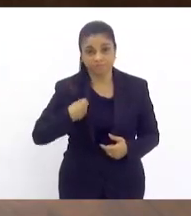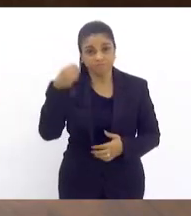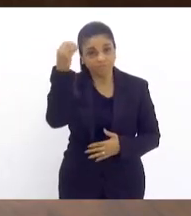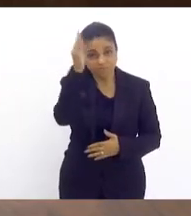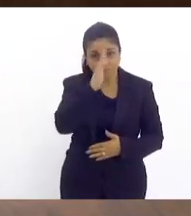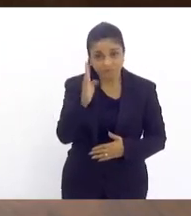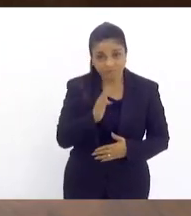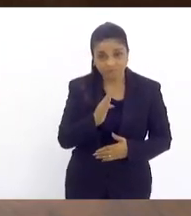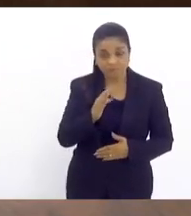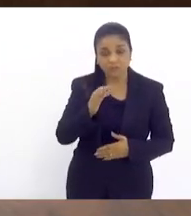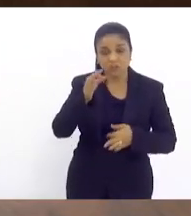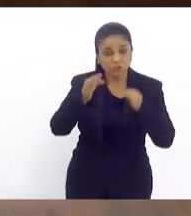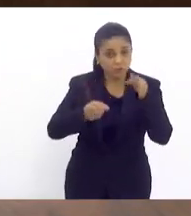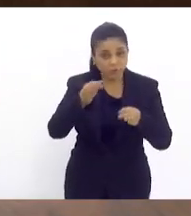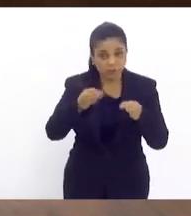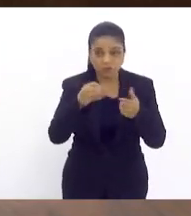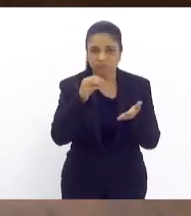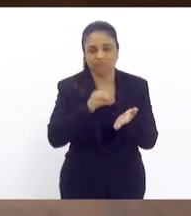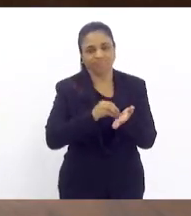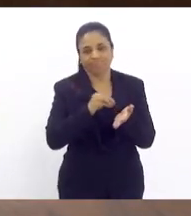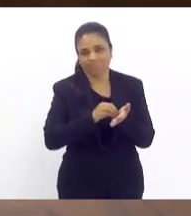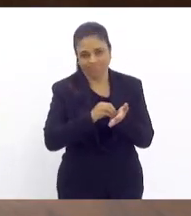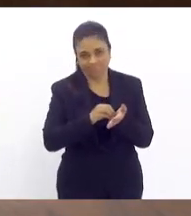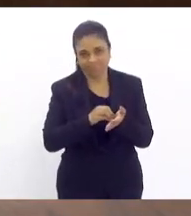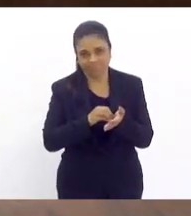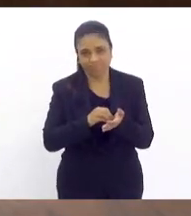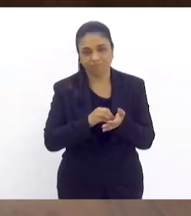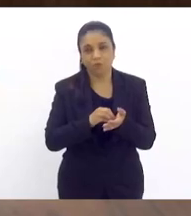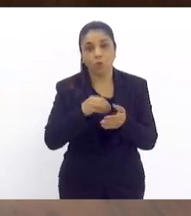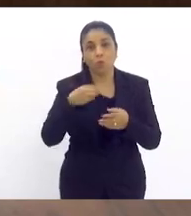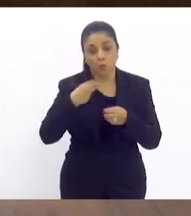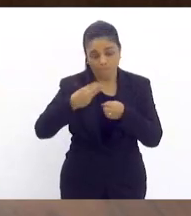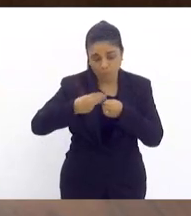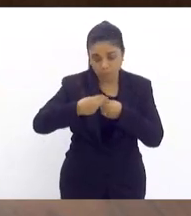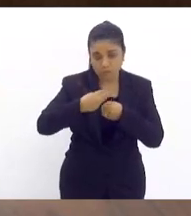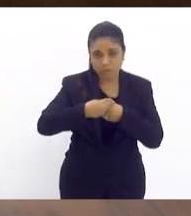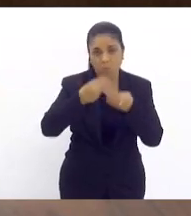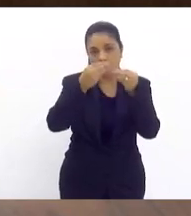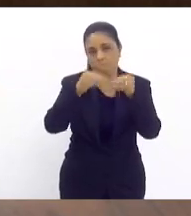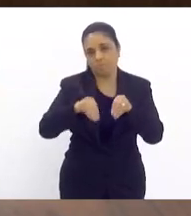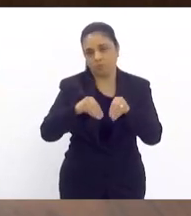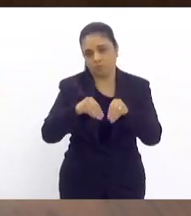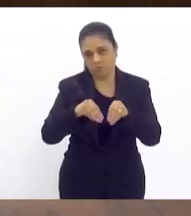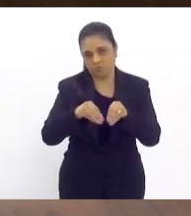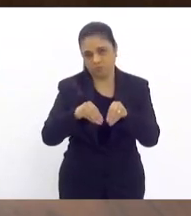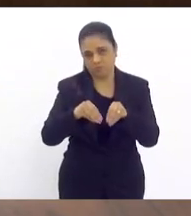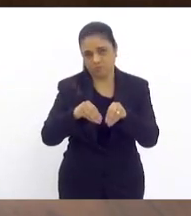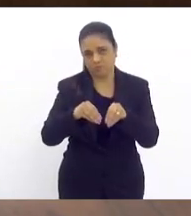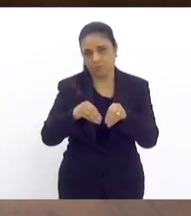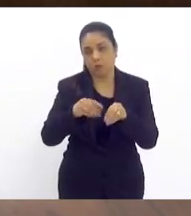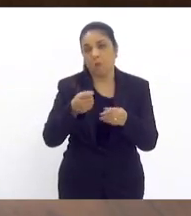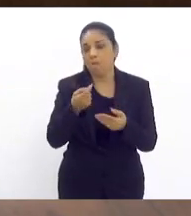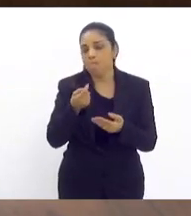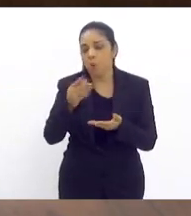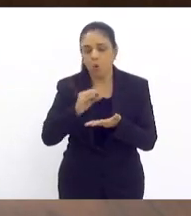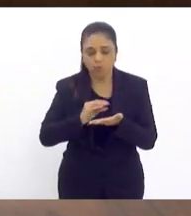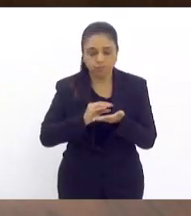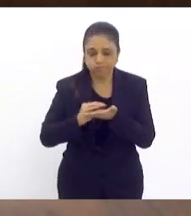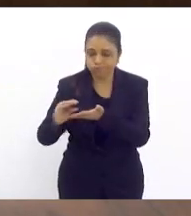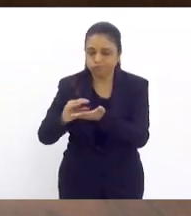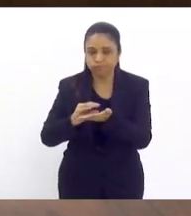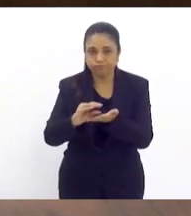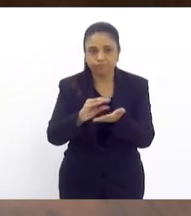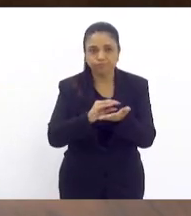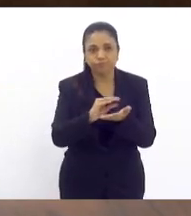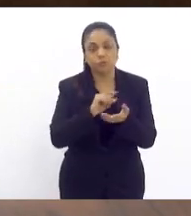uma injustiça no parque federativo os municípios são os maiores prejudicados recebem pouco dos tributos que são cobrados dos